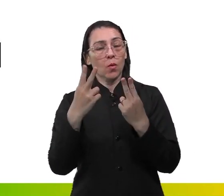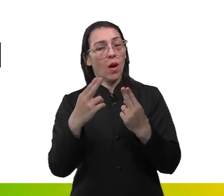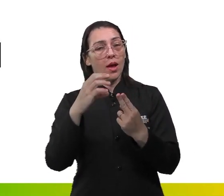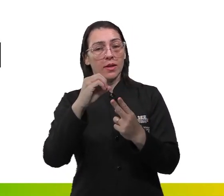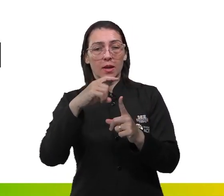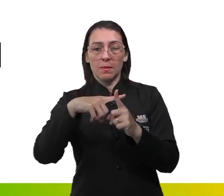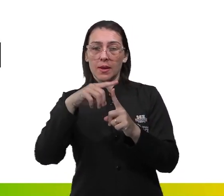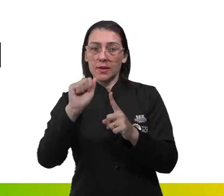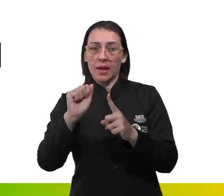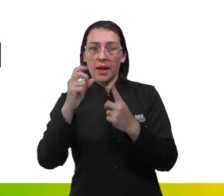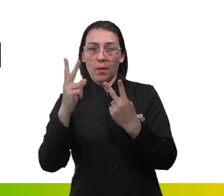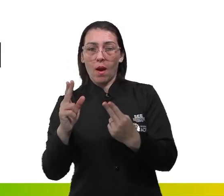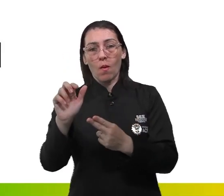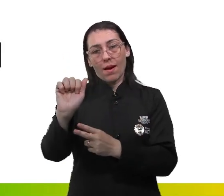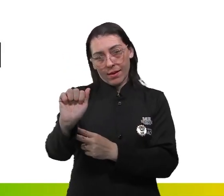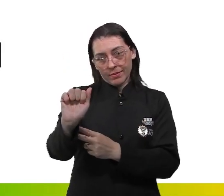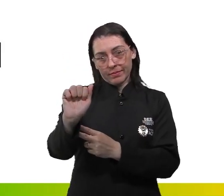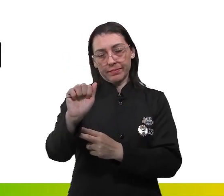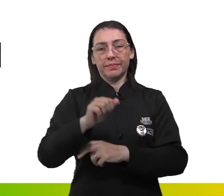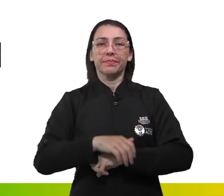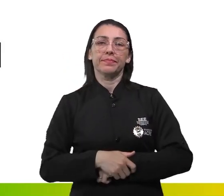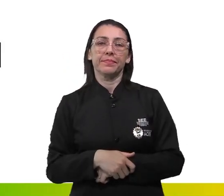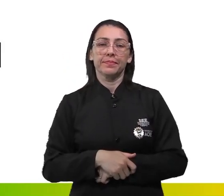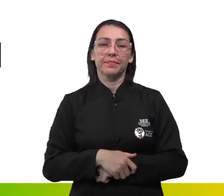e tem que dar A.